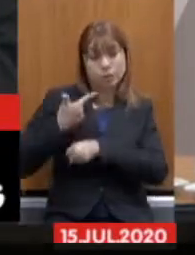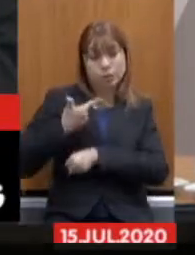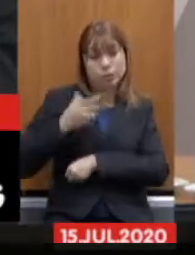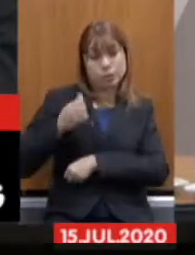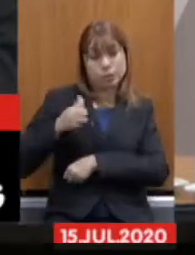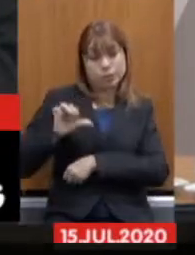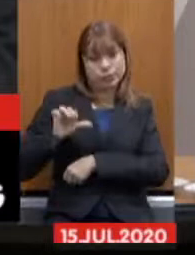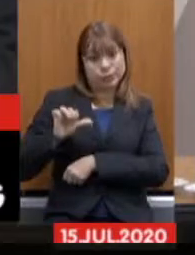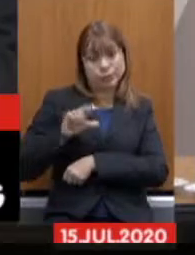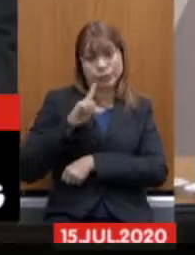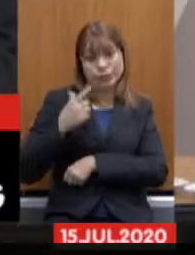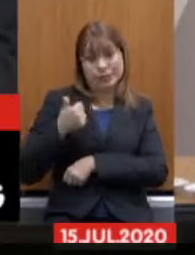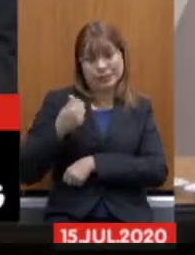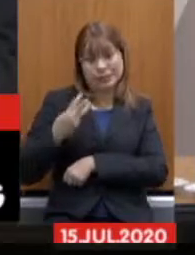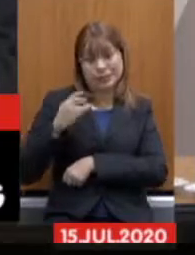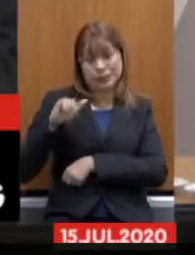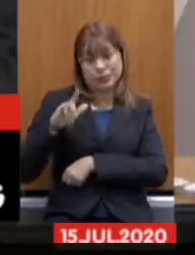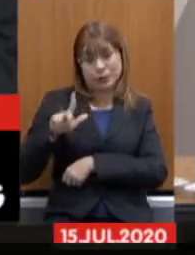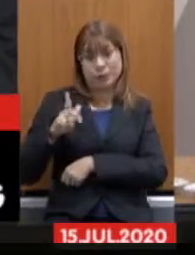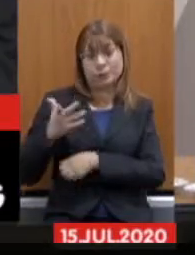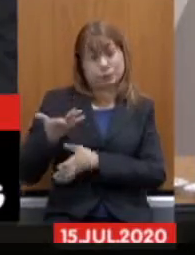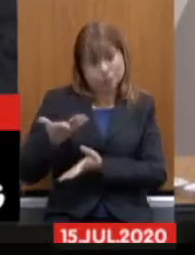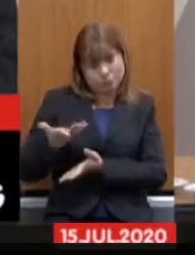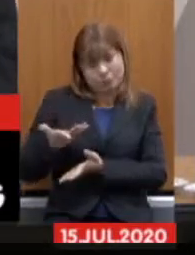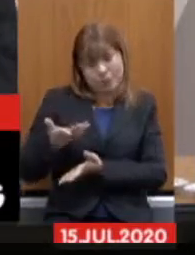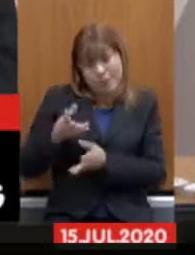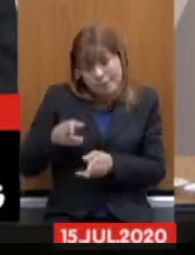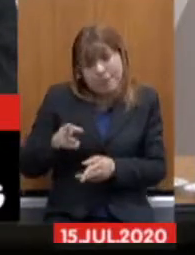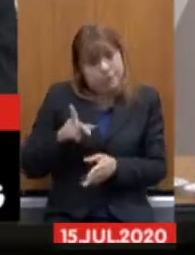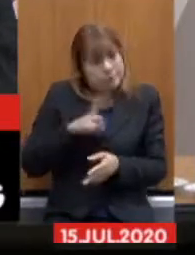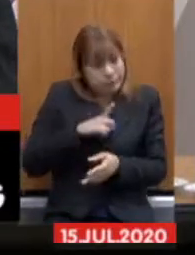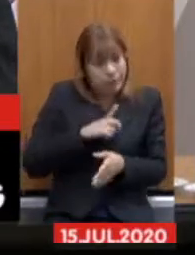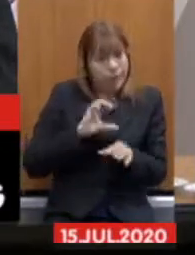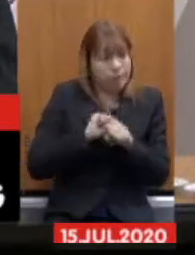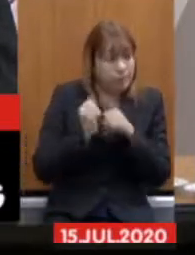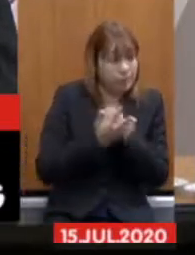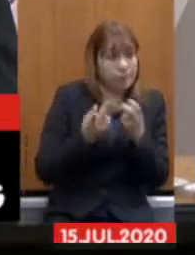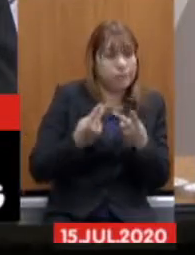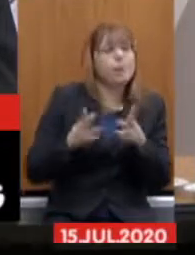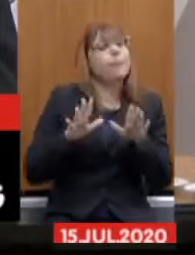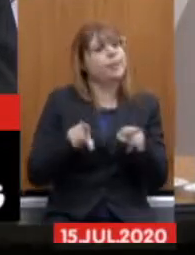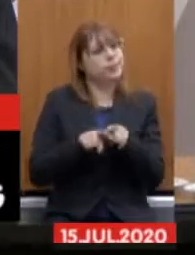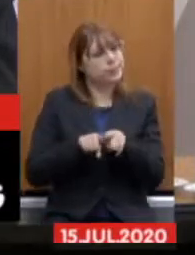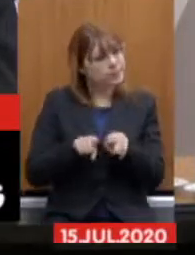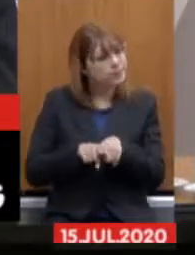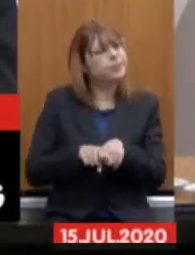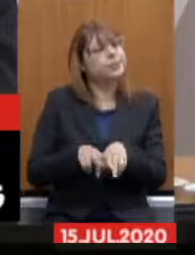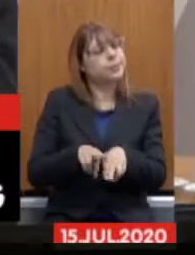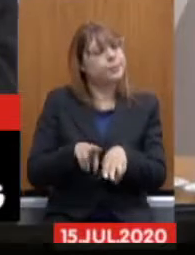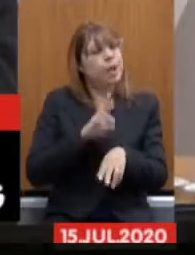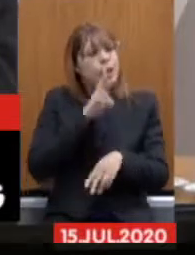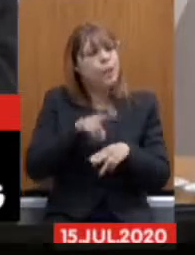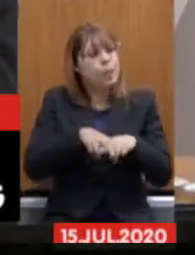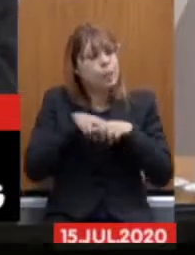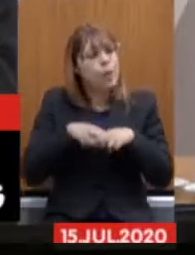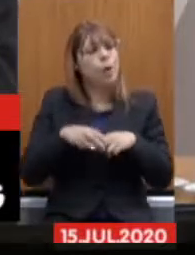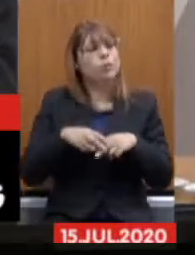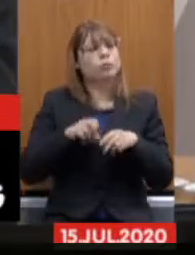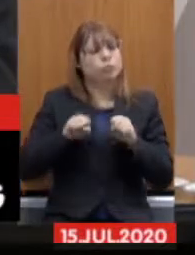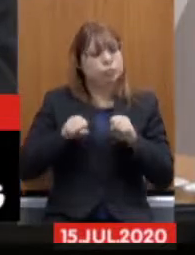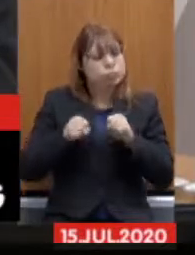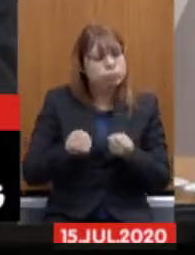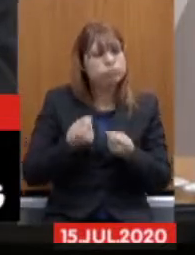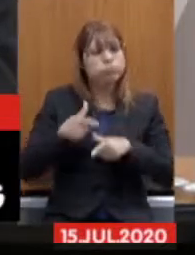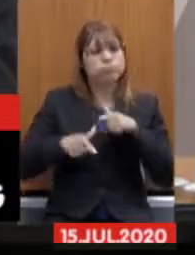isso mesmo em cima da pandemia de tudo isso que nós estamos vivendo isso é muito frio também do trabalho do esforço dos servidores da fazenda em